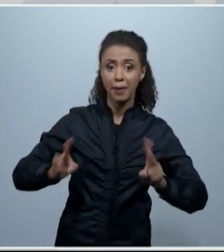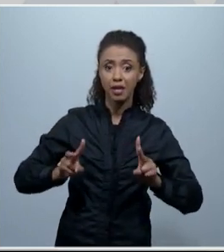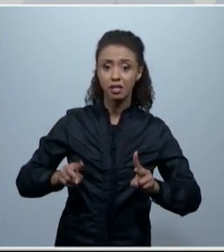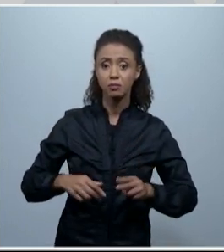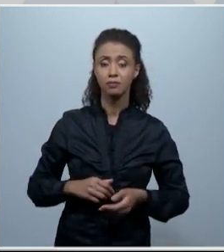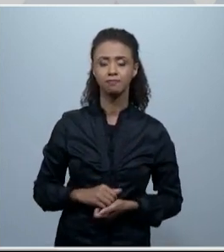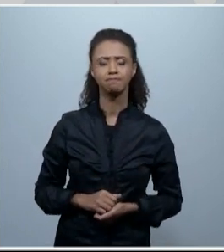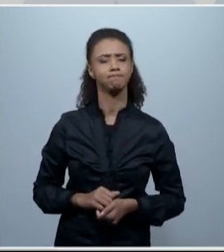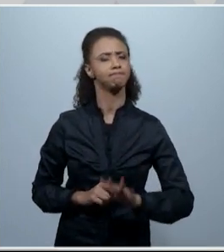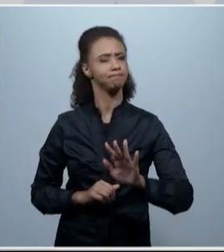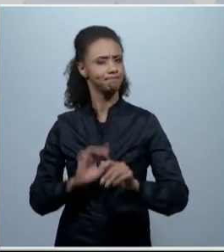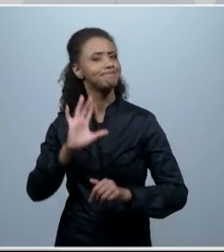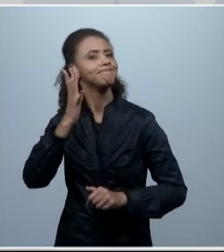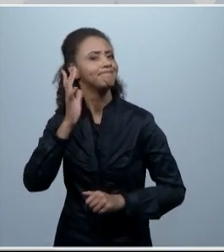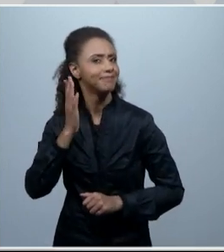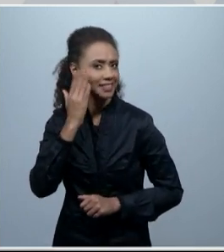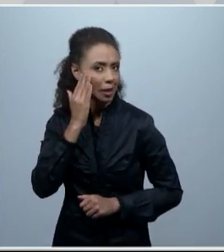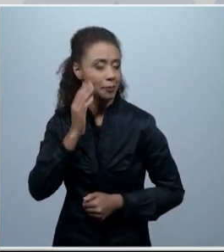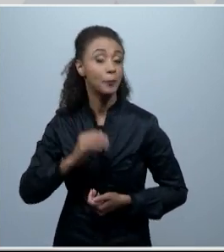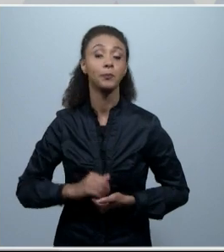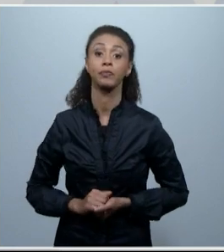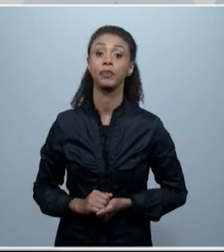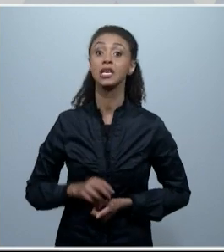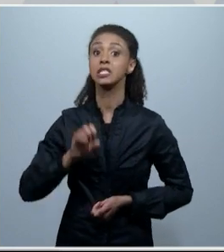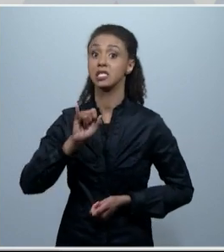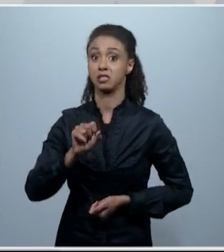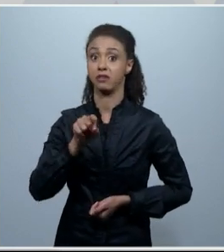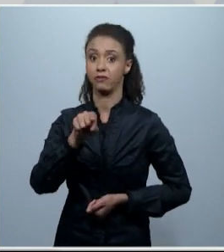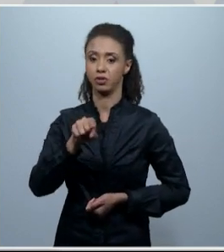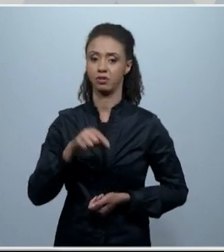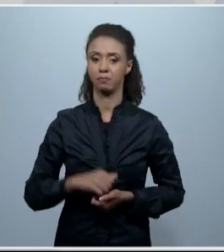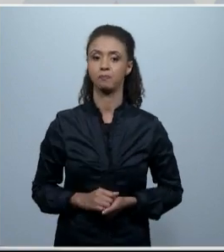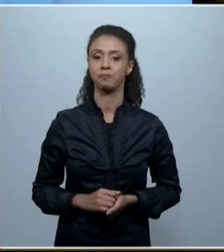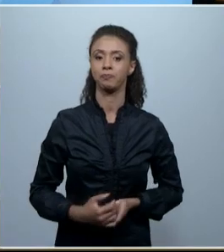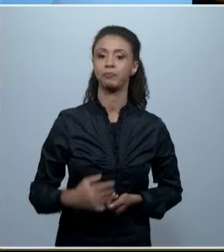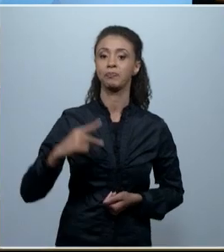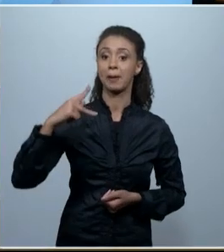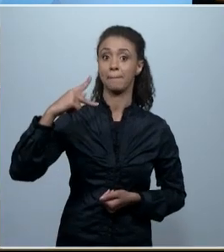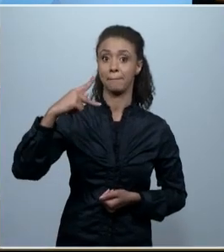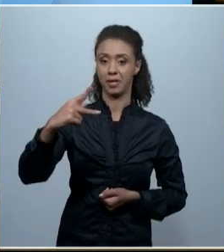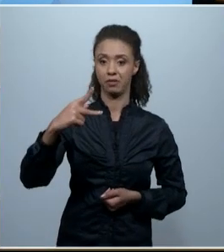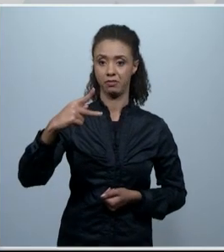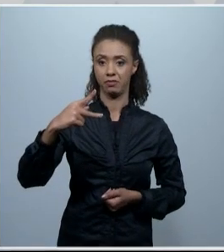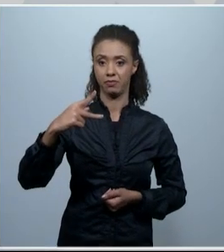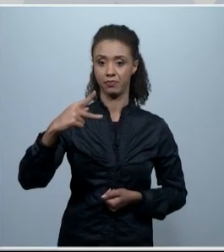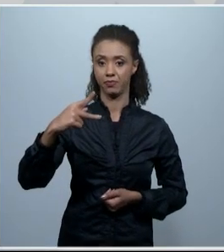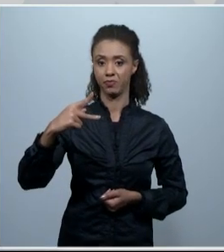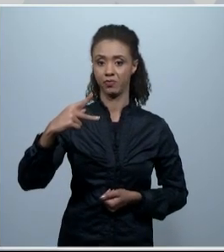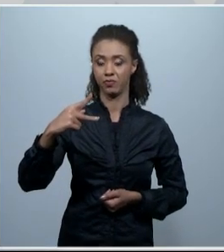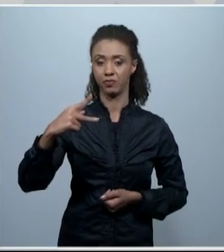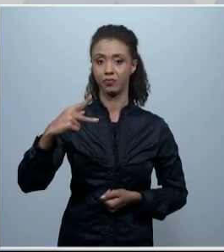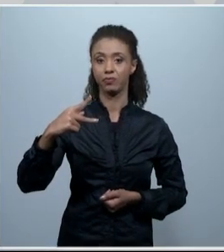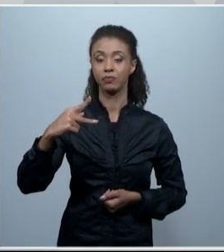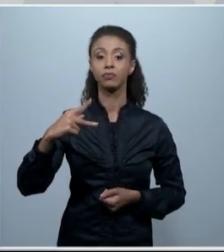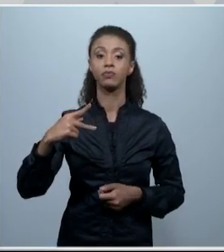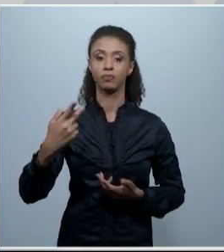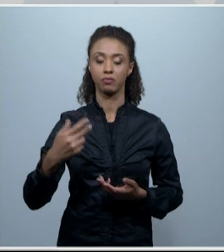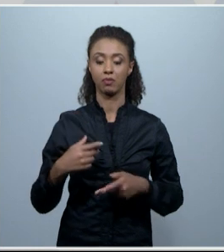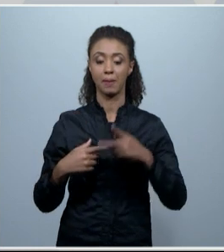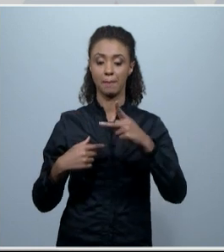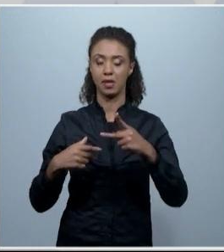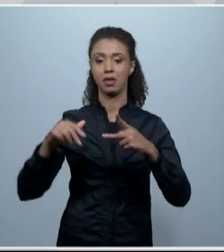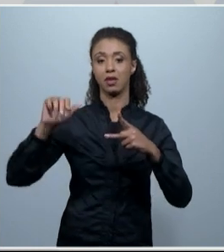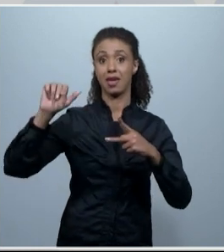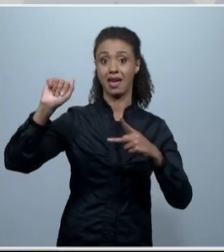sabe o que acontece acontece que se você calcula a distância dp um ponto dentro do disco até um ponto na circunferência